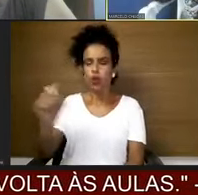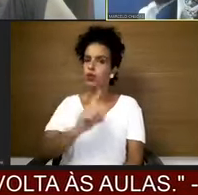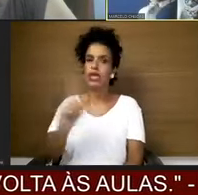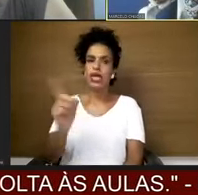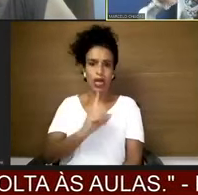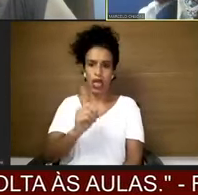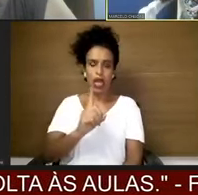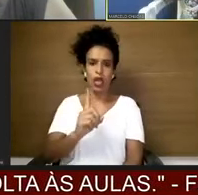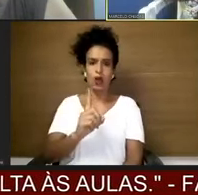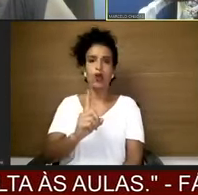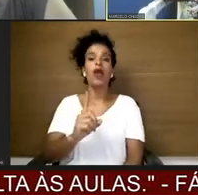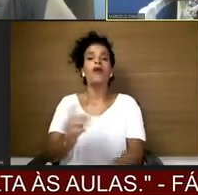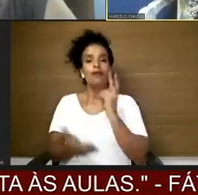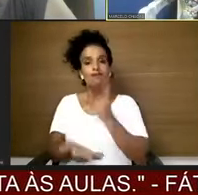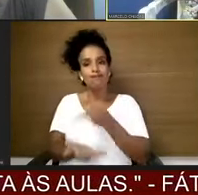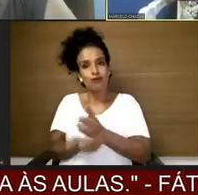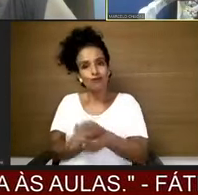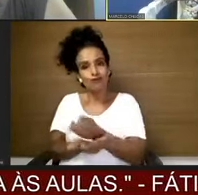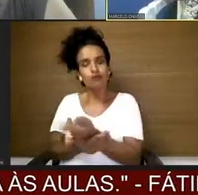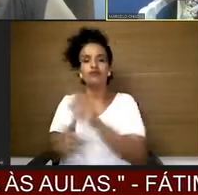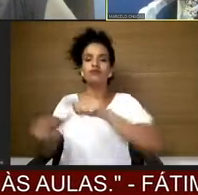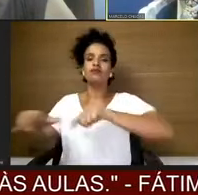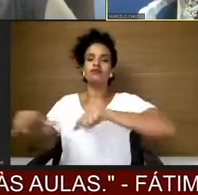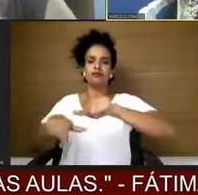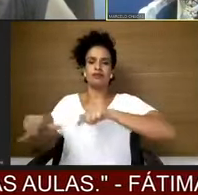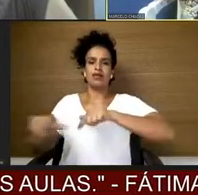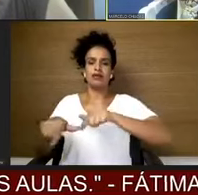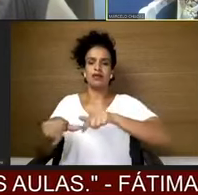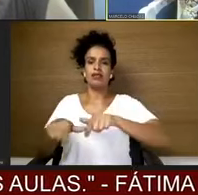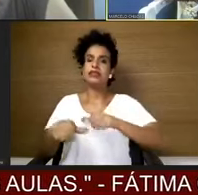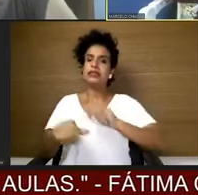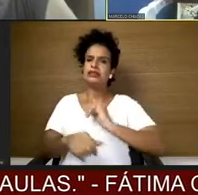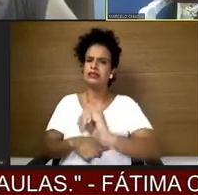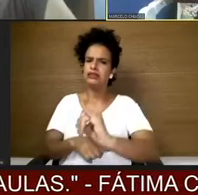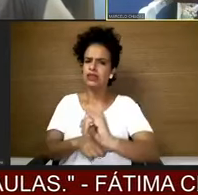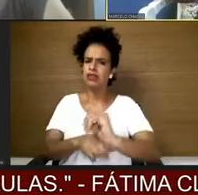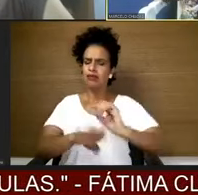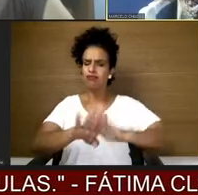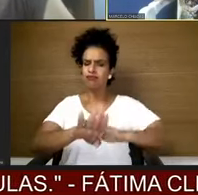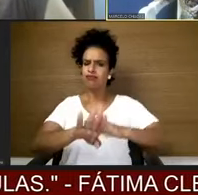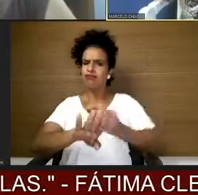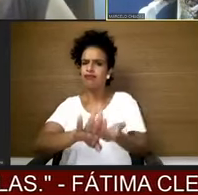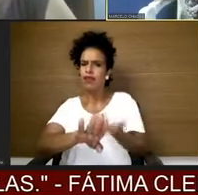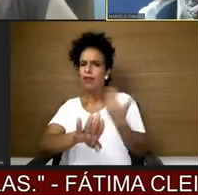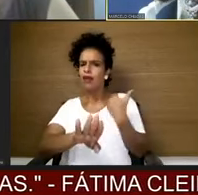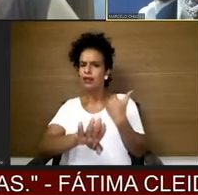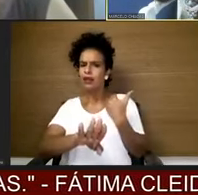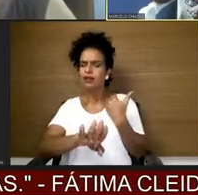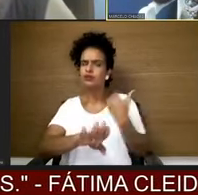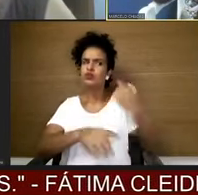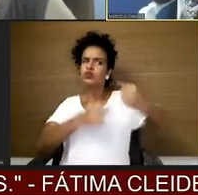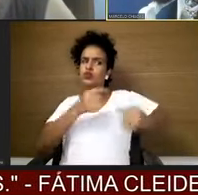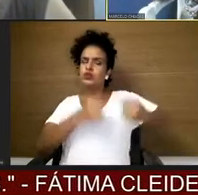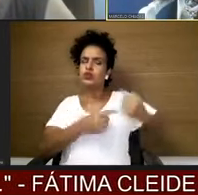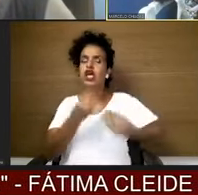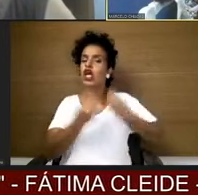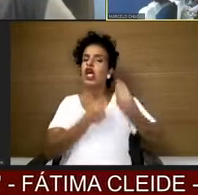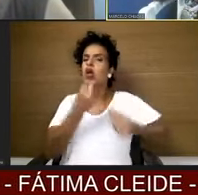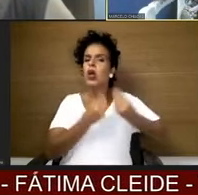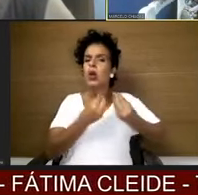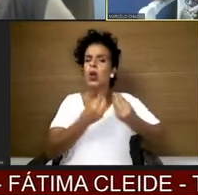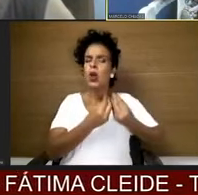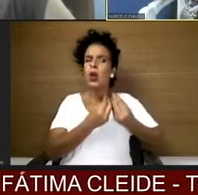e elementares para que essas pessoas conseguissem desenvolver os seus trabalhos ali nas escolas, né, com o mínimo de segurança.